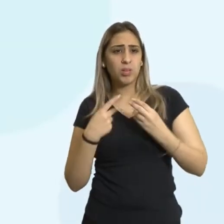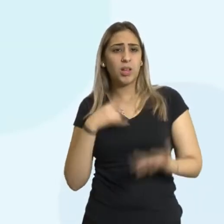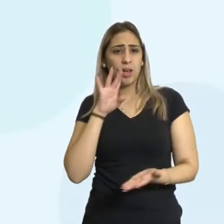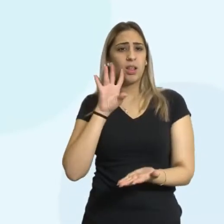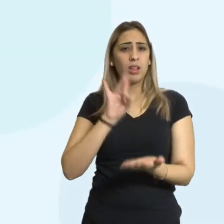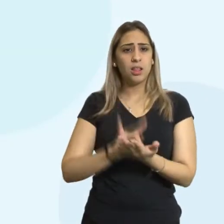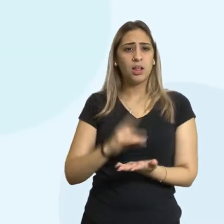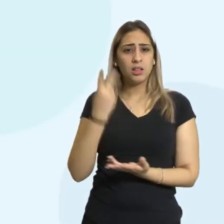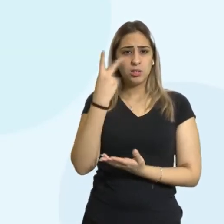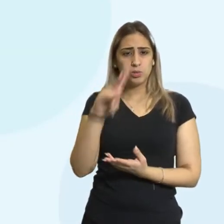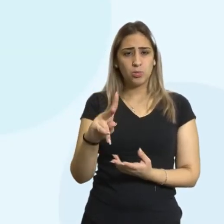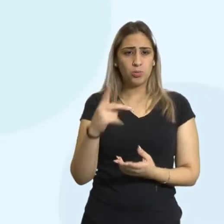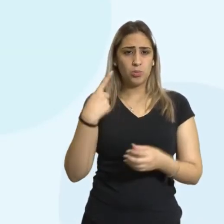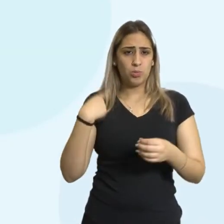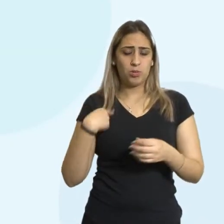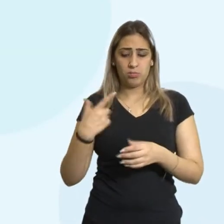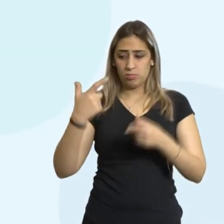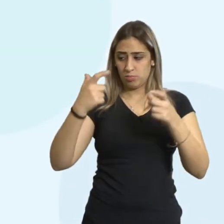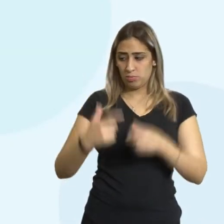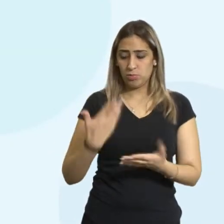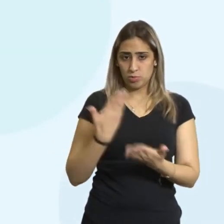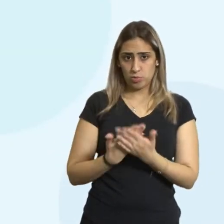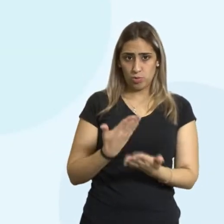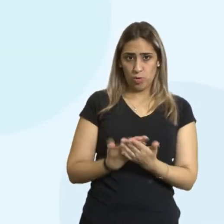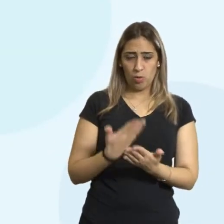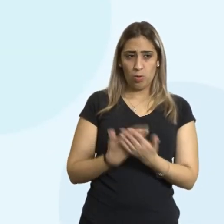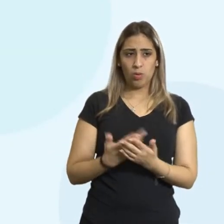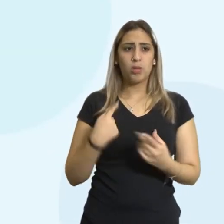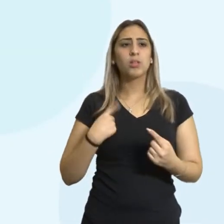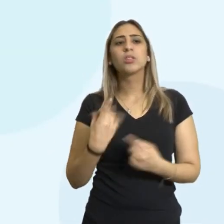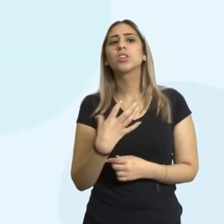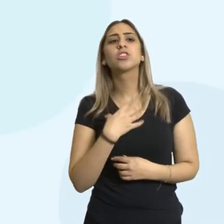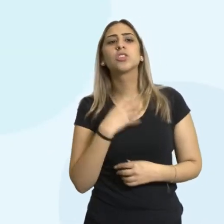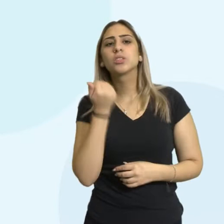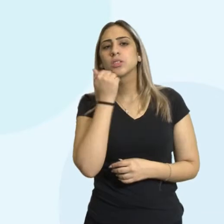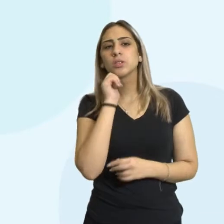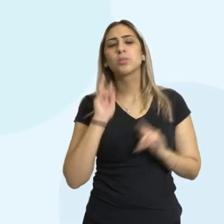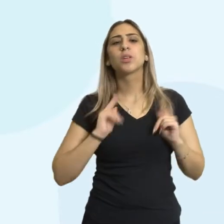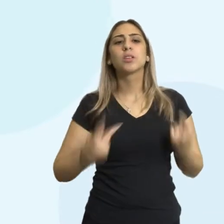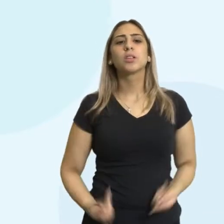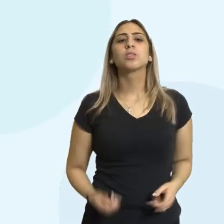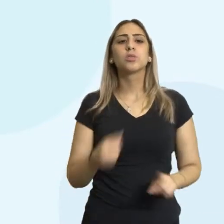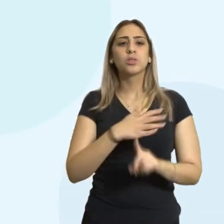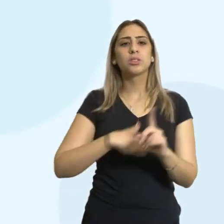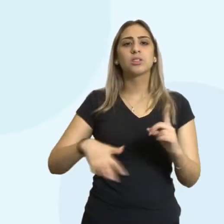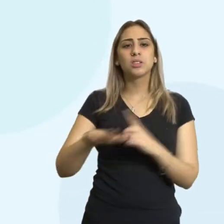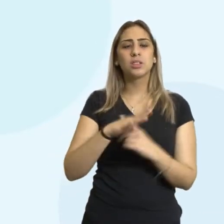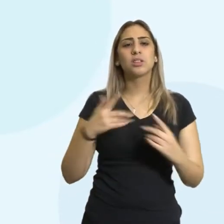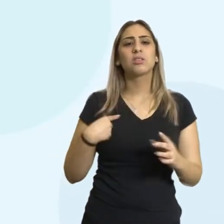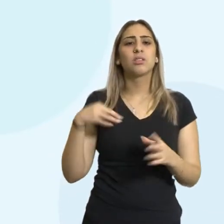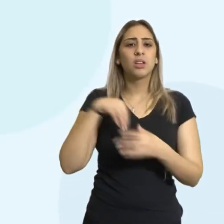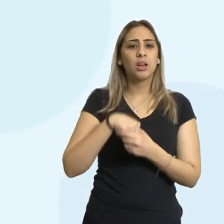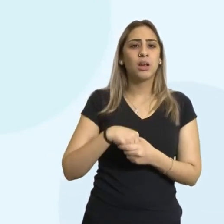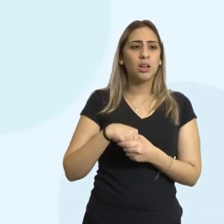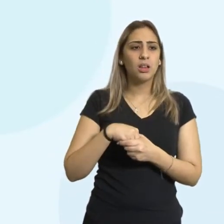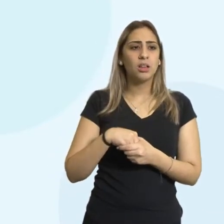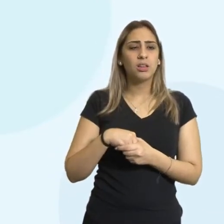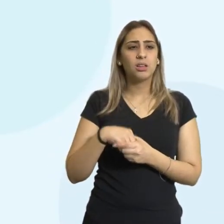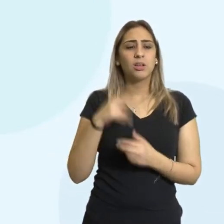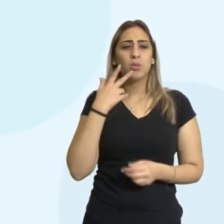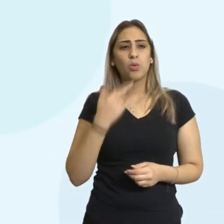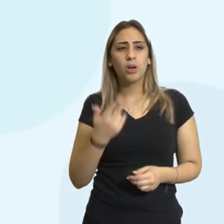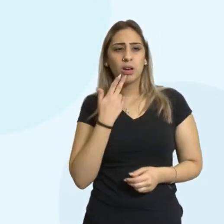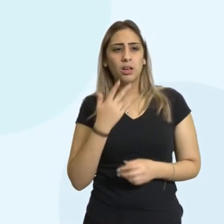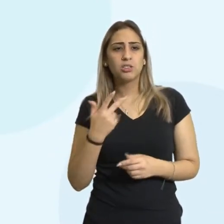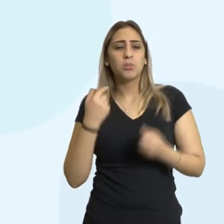consideração a realidade da comunidade escolar de que forma as ciências humanas e sociais Integradas à